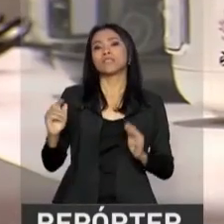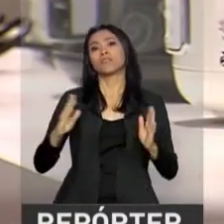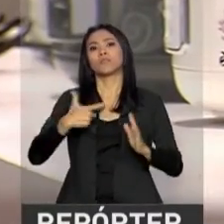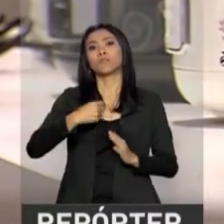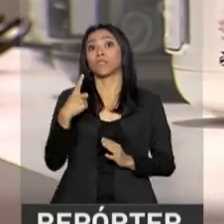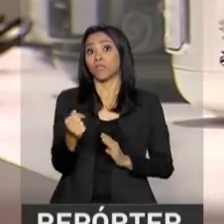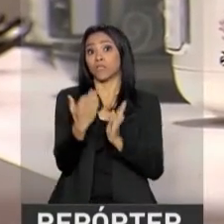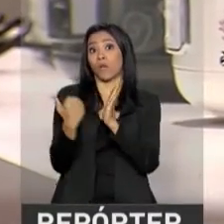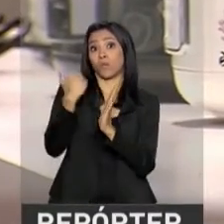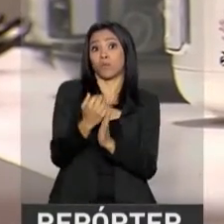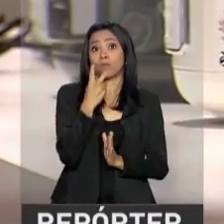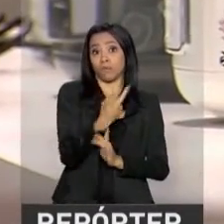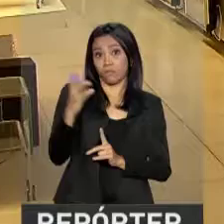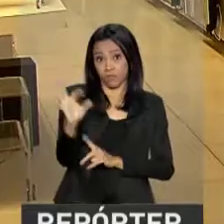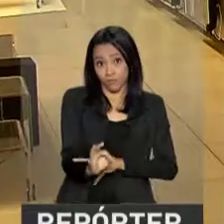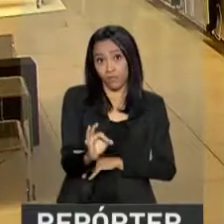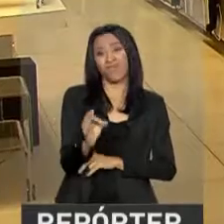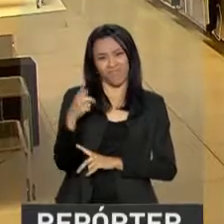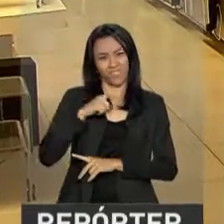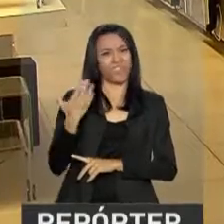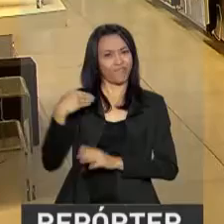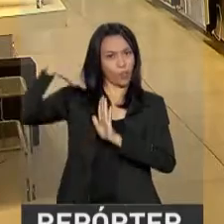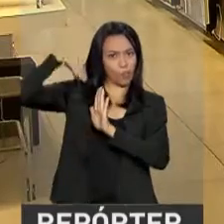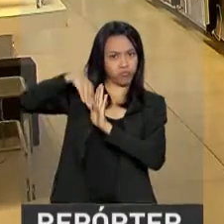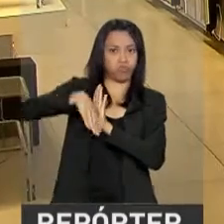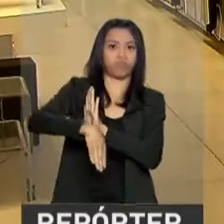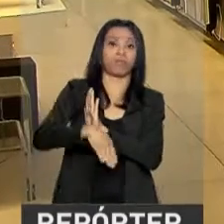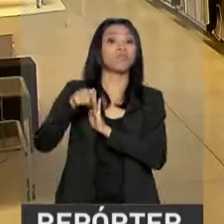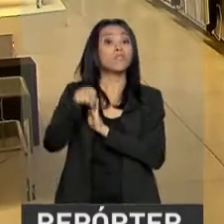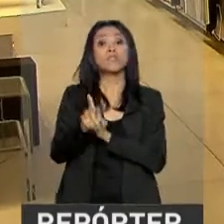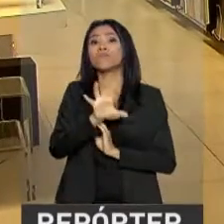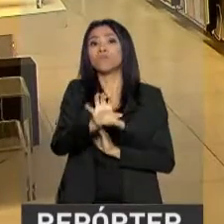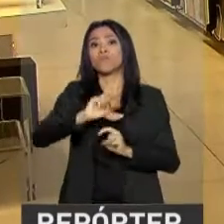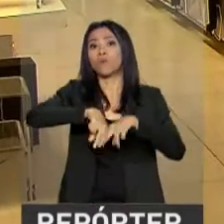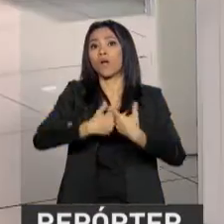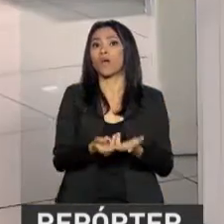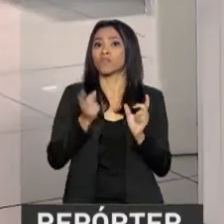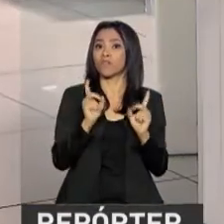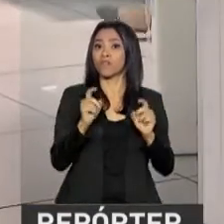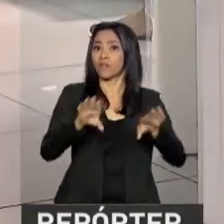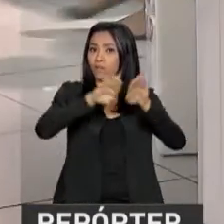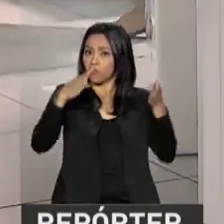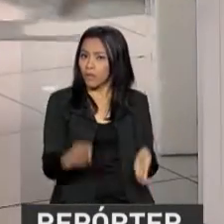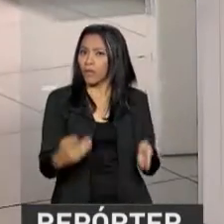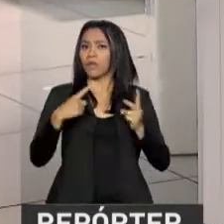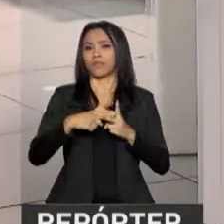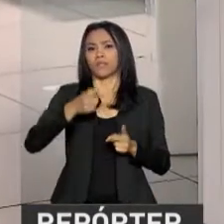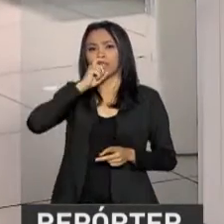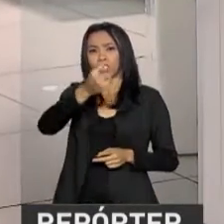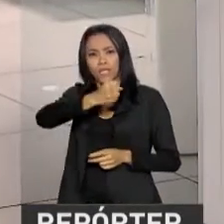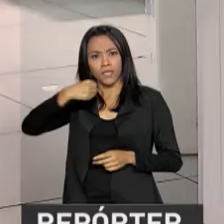por cento após dois anos de fortes quedas o resultado foi influenciado pelas vendas de móveis e eletrodomésticos que